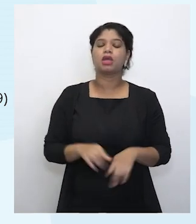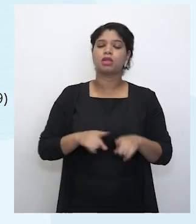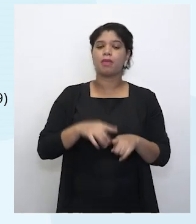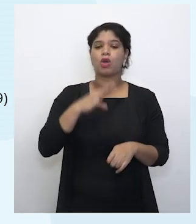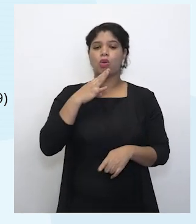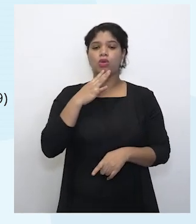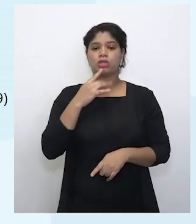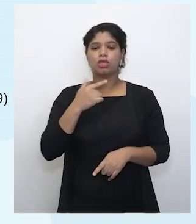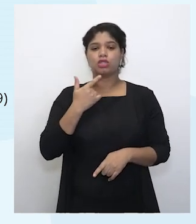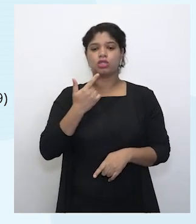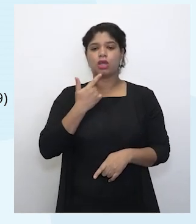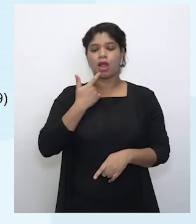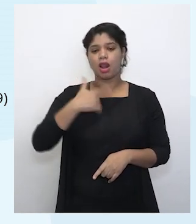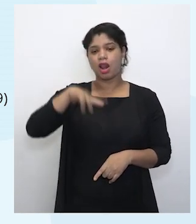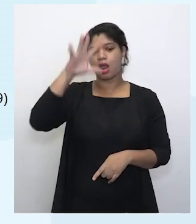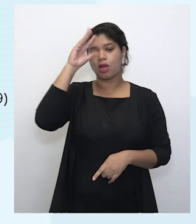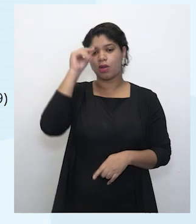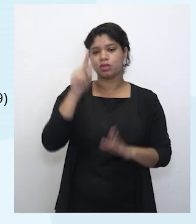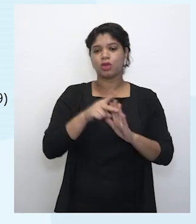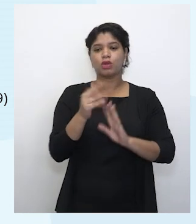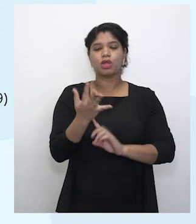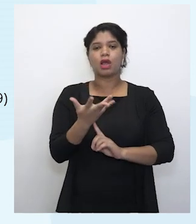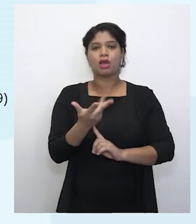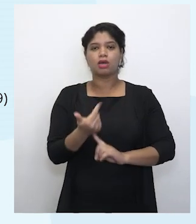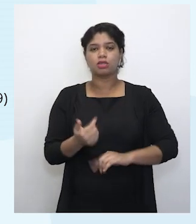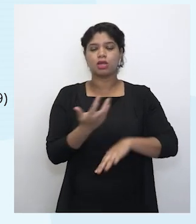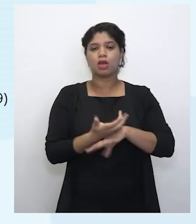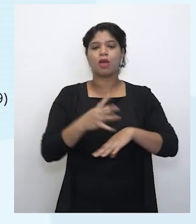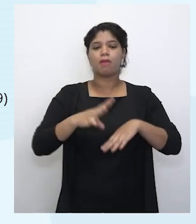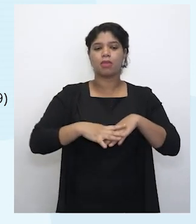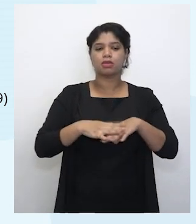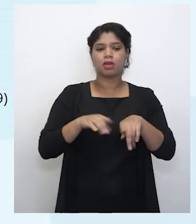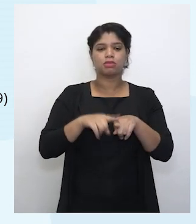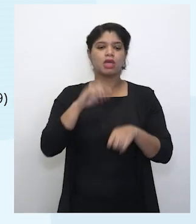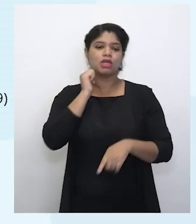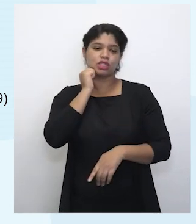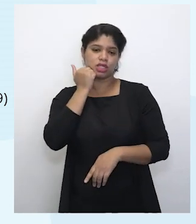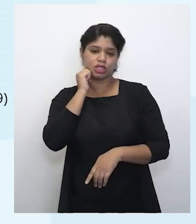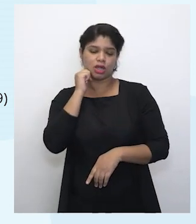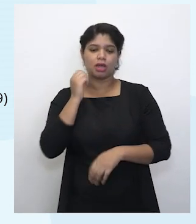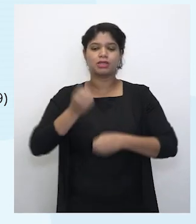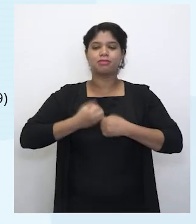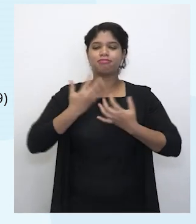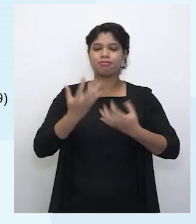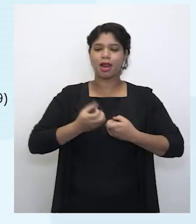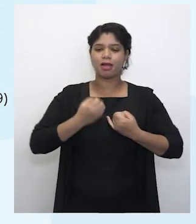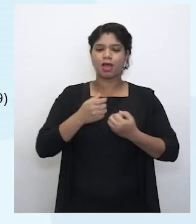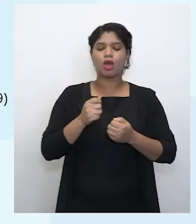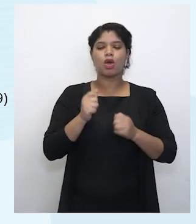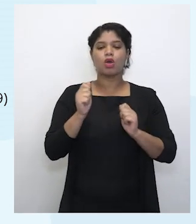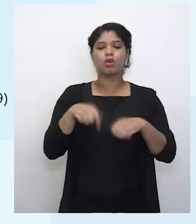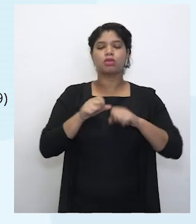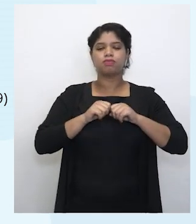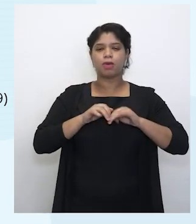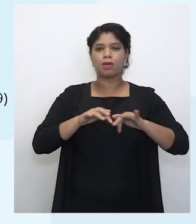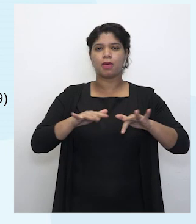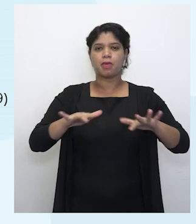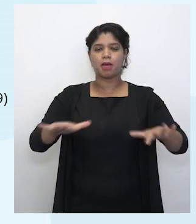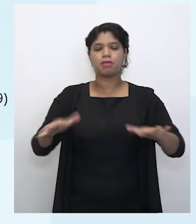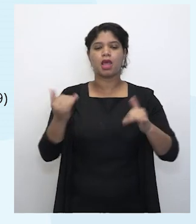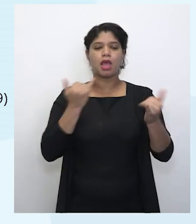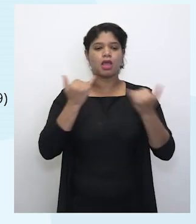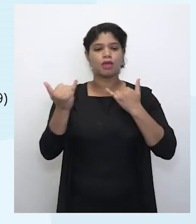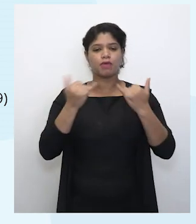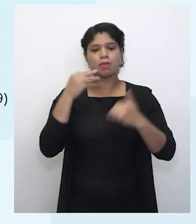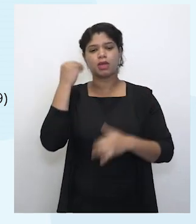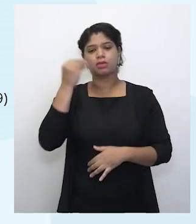da linguagem artística, matemática e científica para se expressar e partilhar informações,